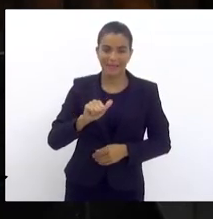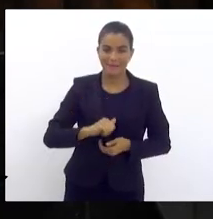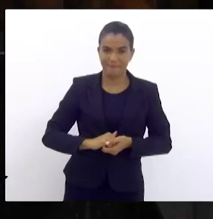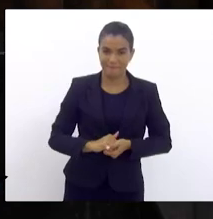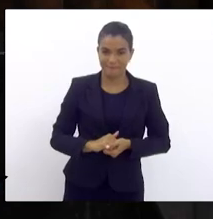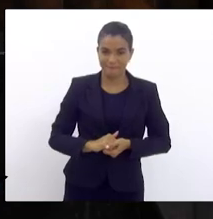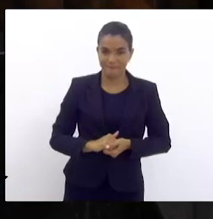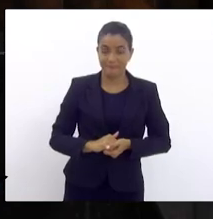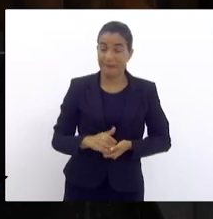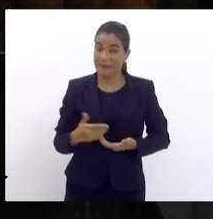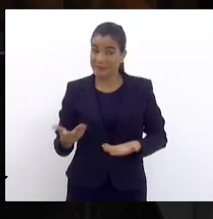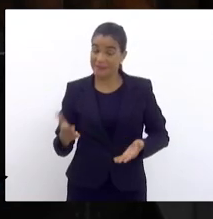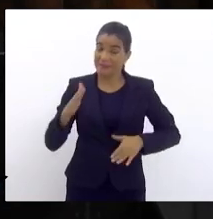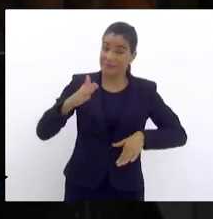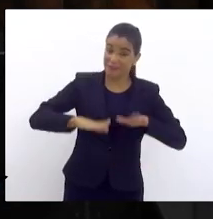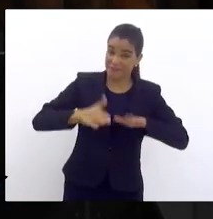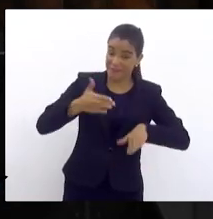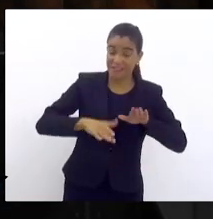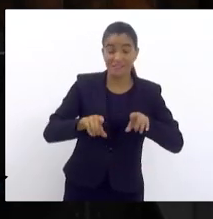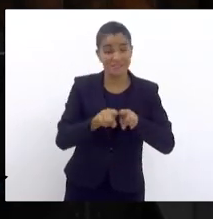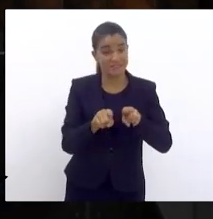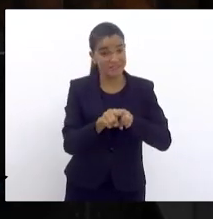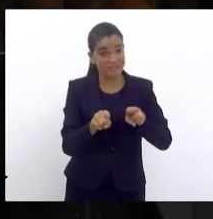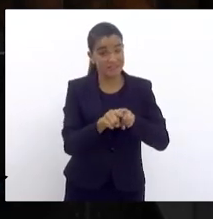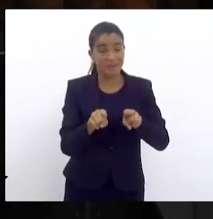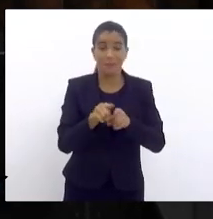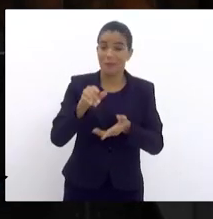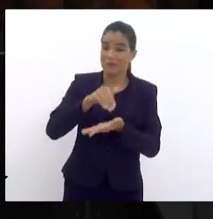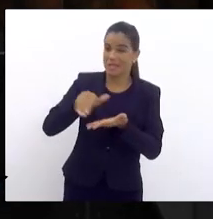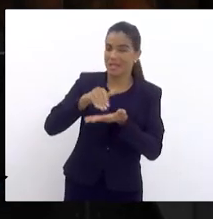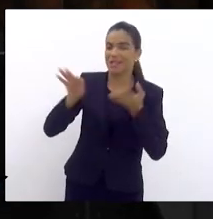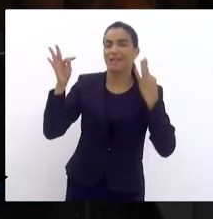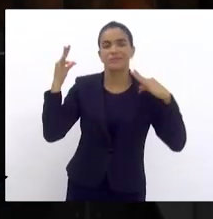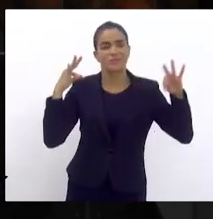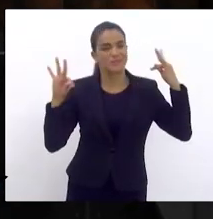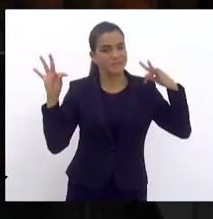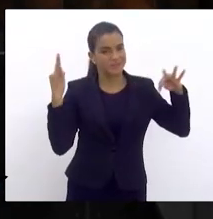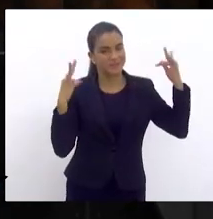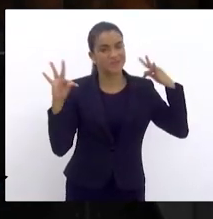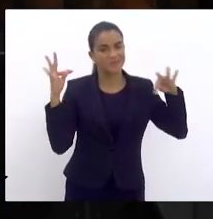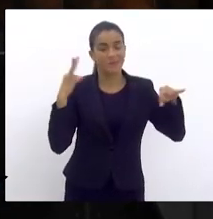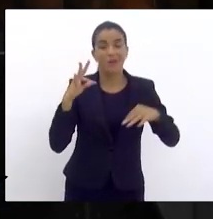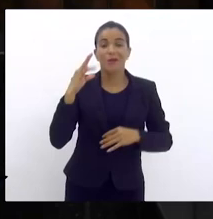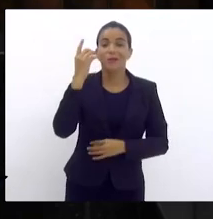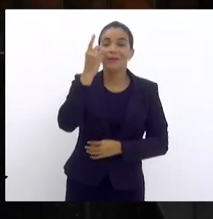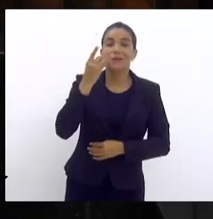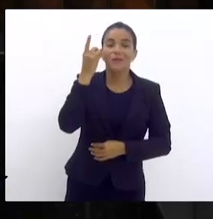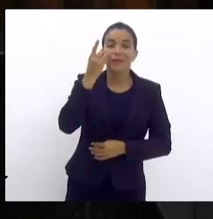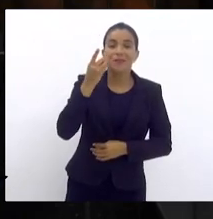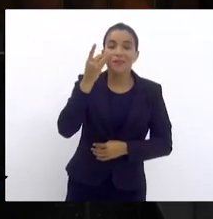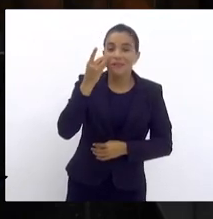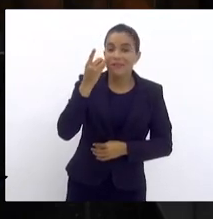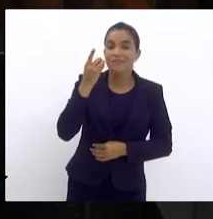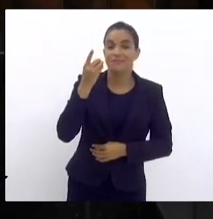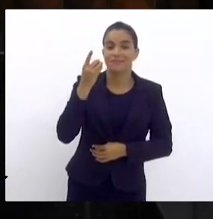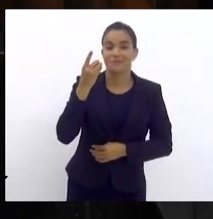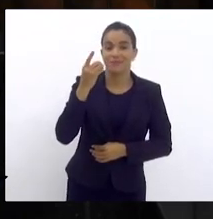e quiçá também o secretário de turismo o deputado